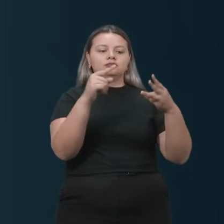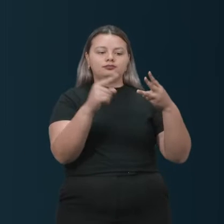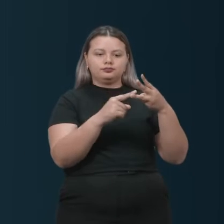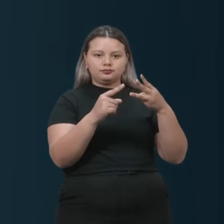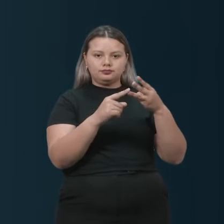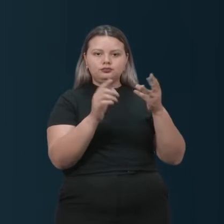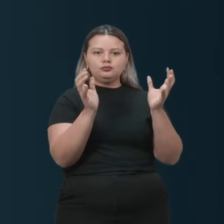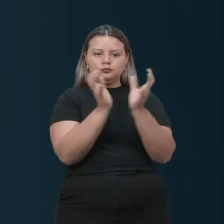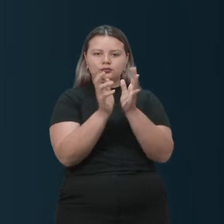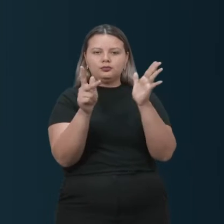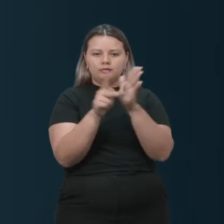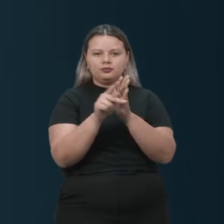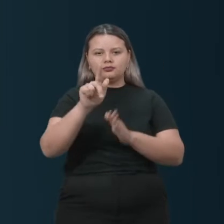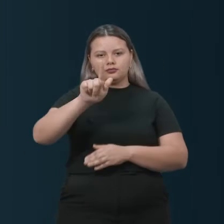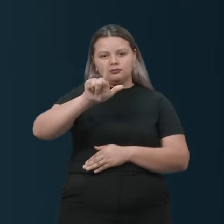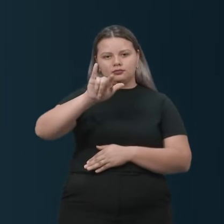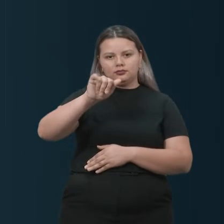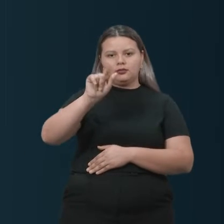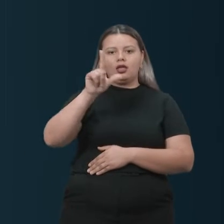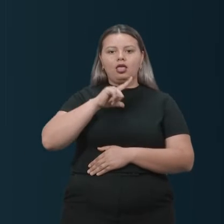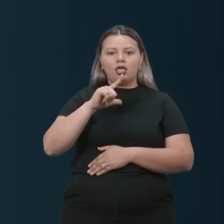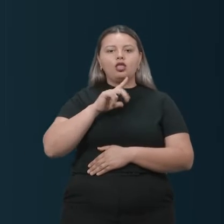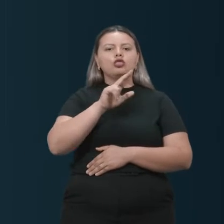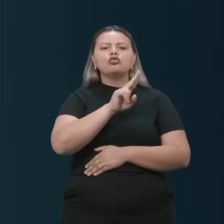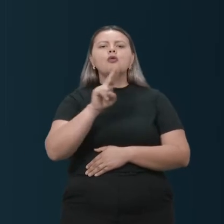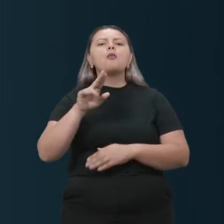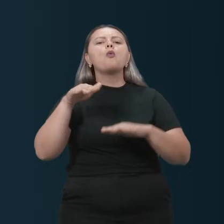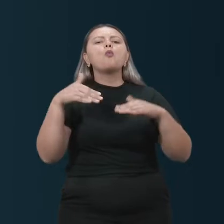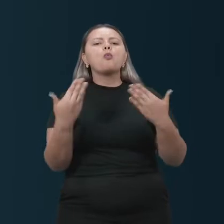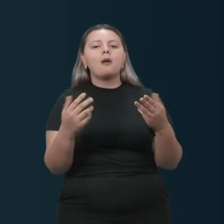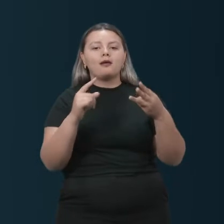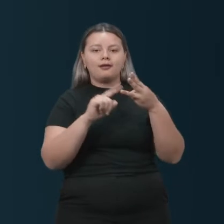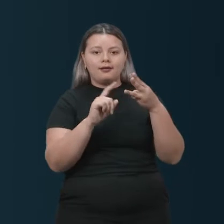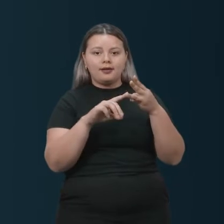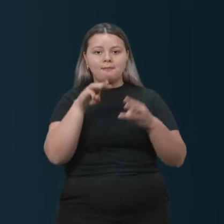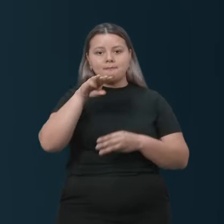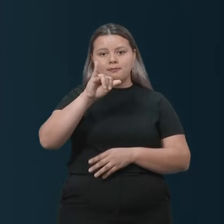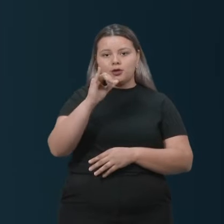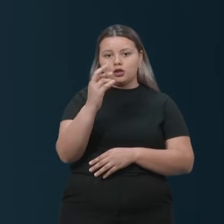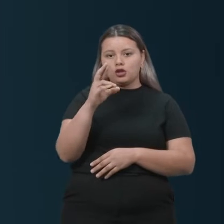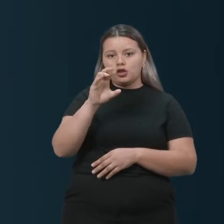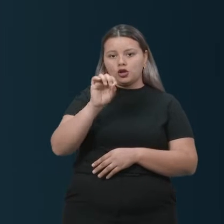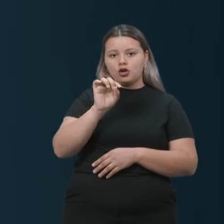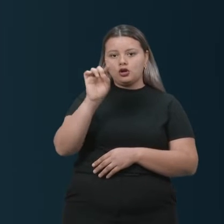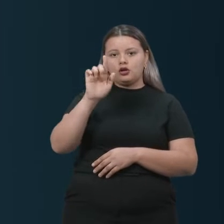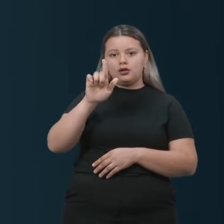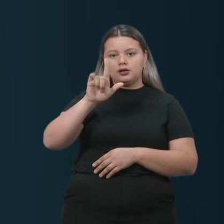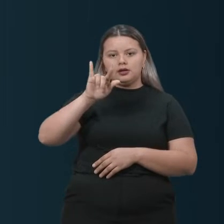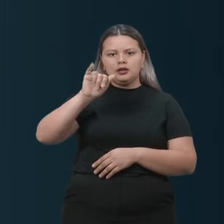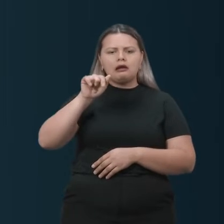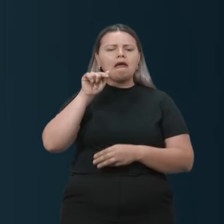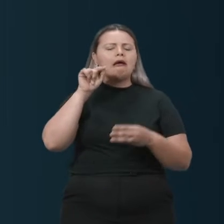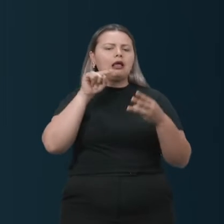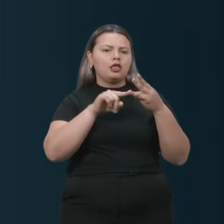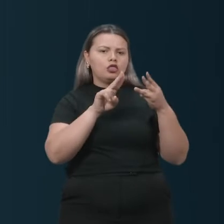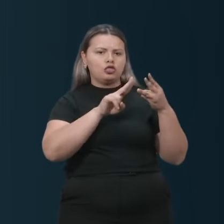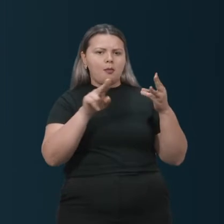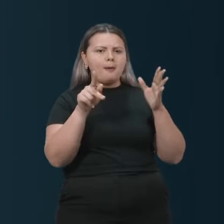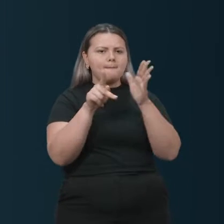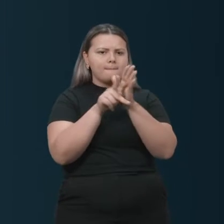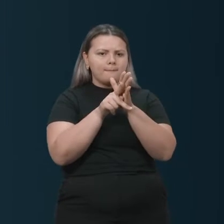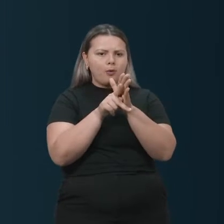que eu vou comentar é a micróglia. E, de novo, do grego, esse nome quer dizer